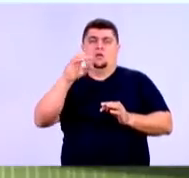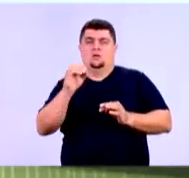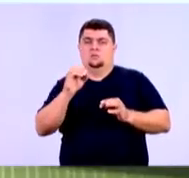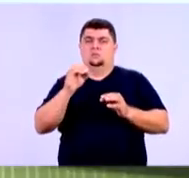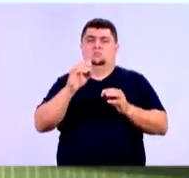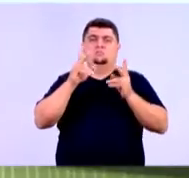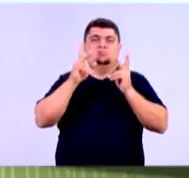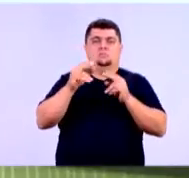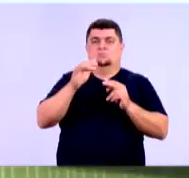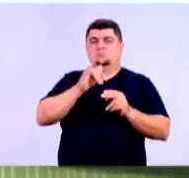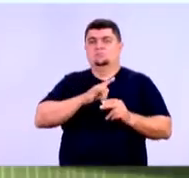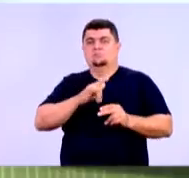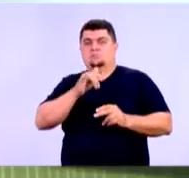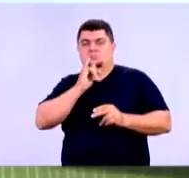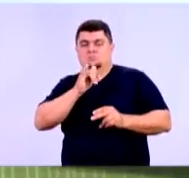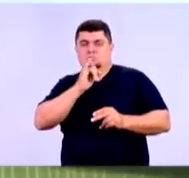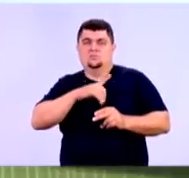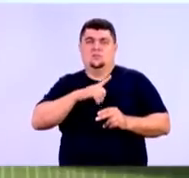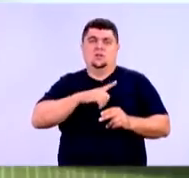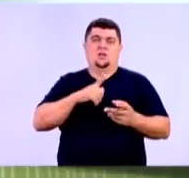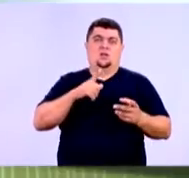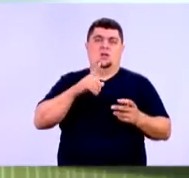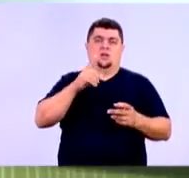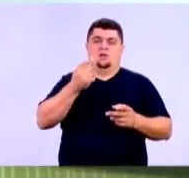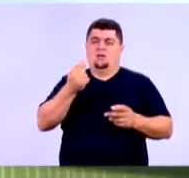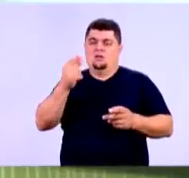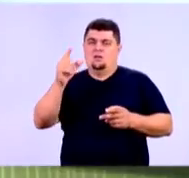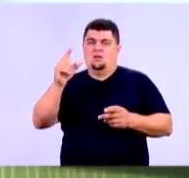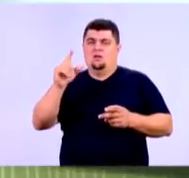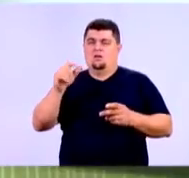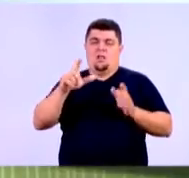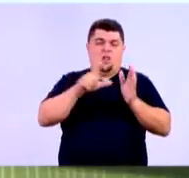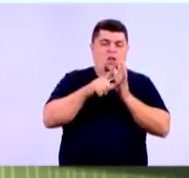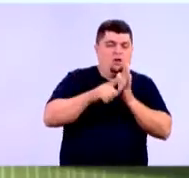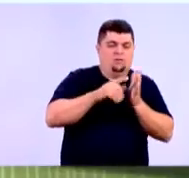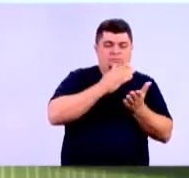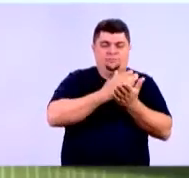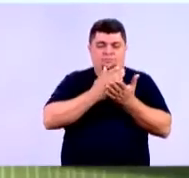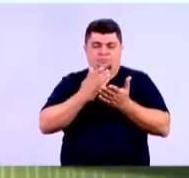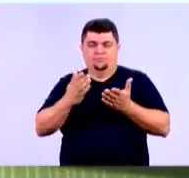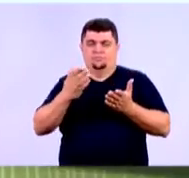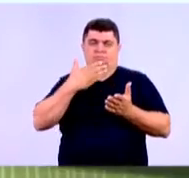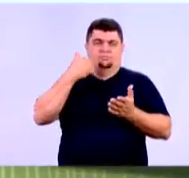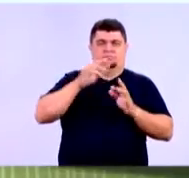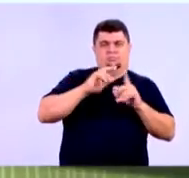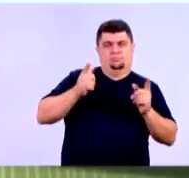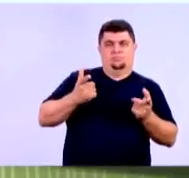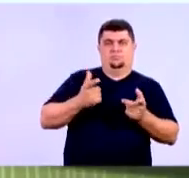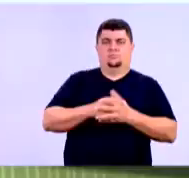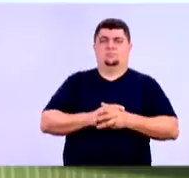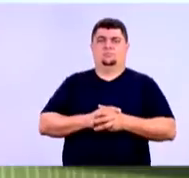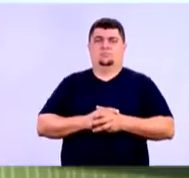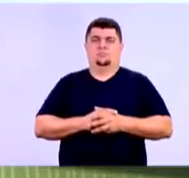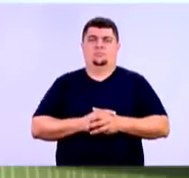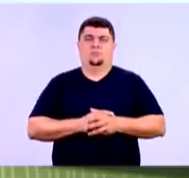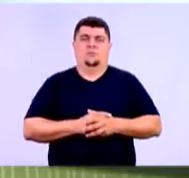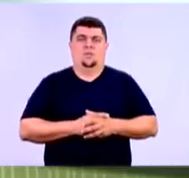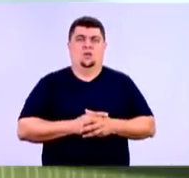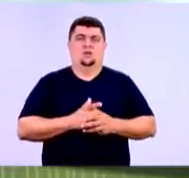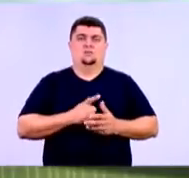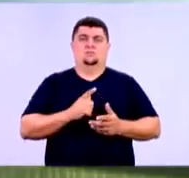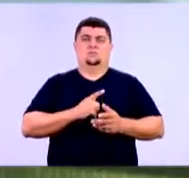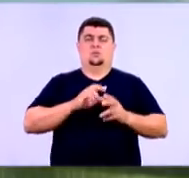a gente fala de um crédito muito menor, aquele crédito que você consegue numa loja, numa prestação de serviço. Tá? Então, esses